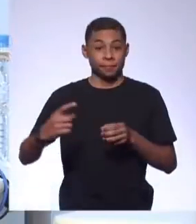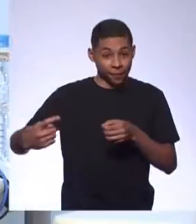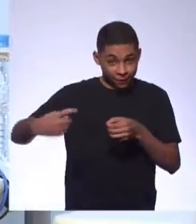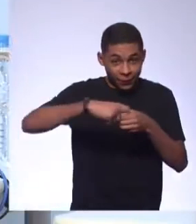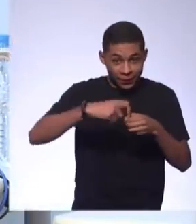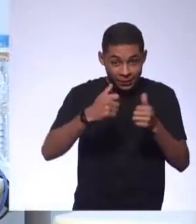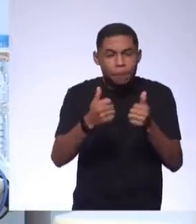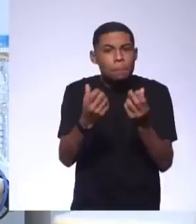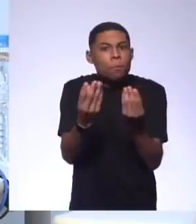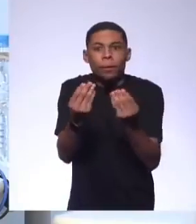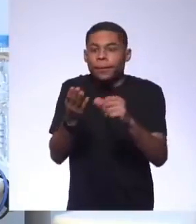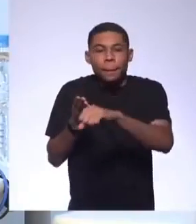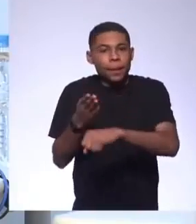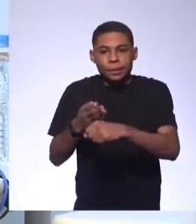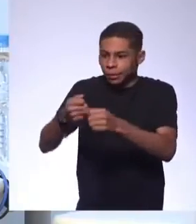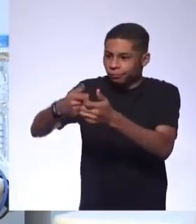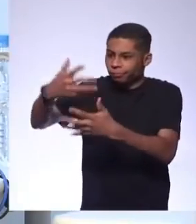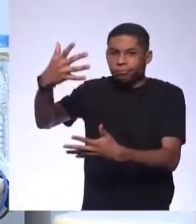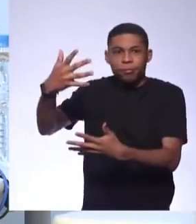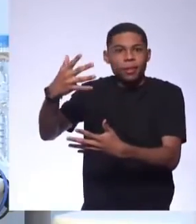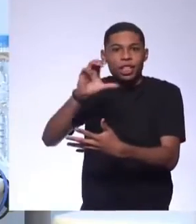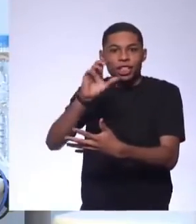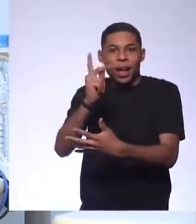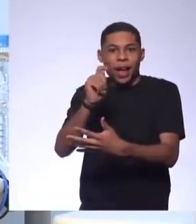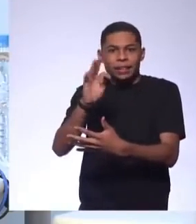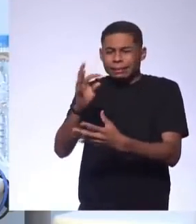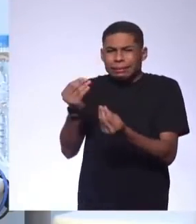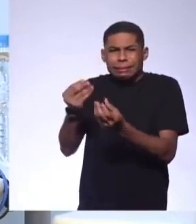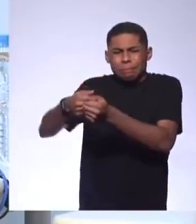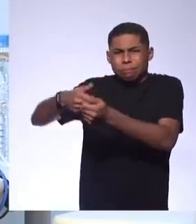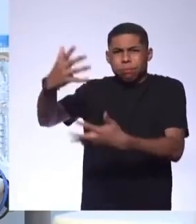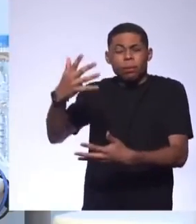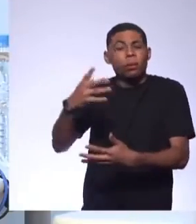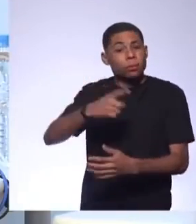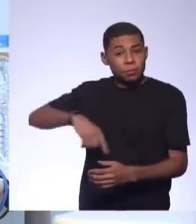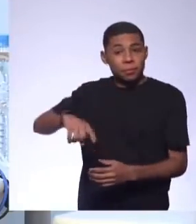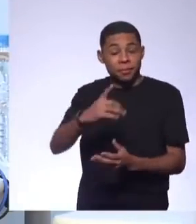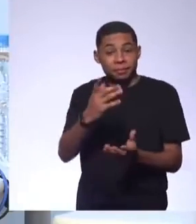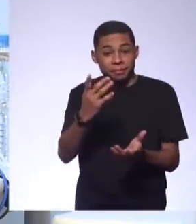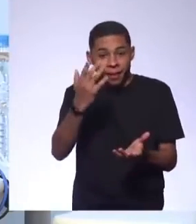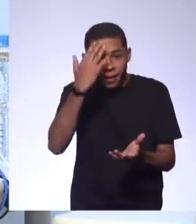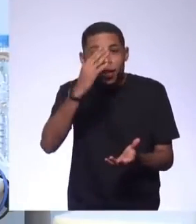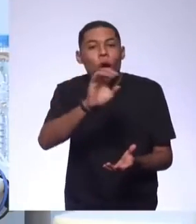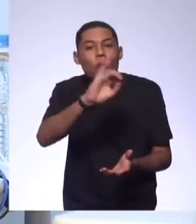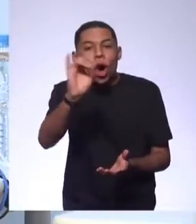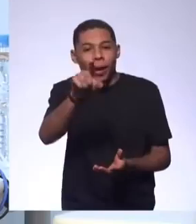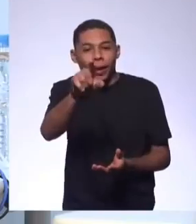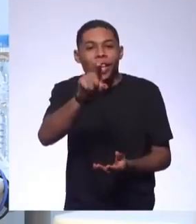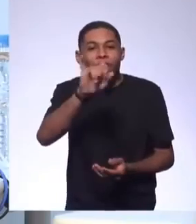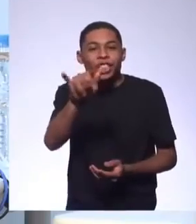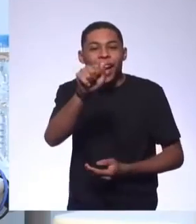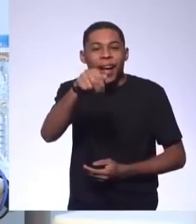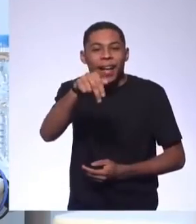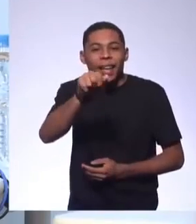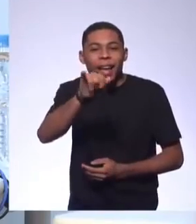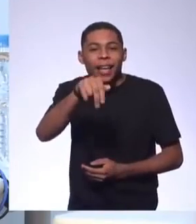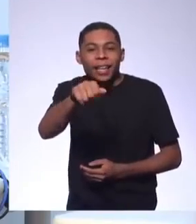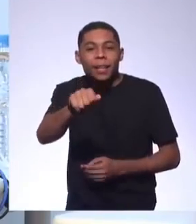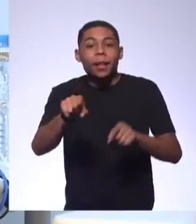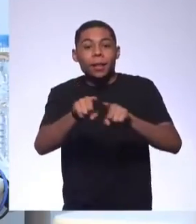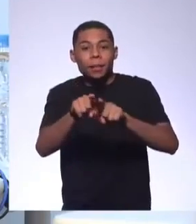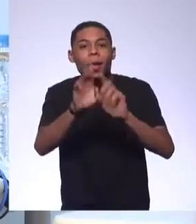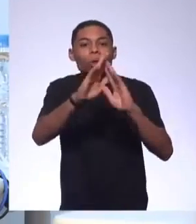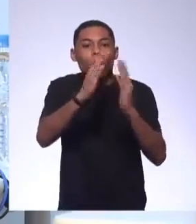Voltamos, muitas participações aqui no nosso chat. A gente vai mandar um oi aí para a professora Janaína e para os estudantes